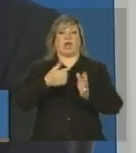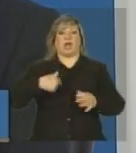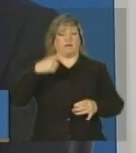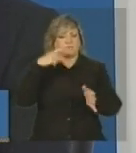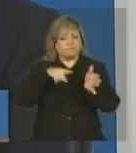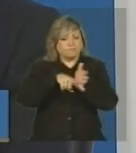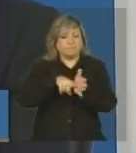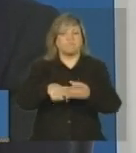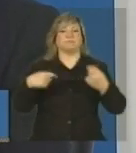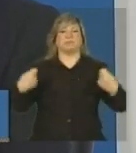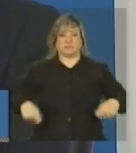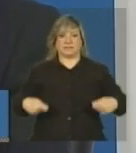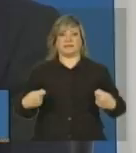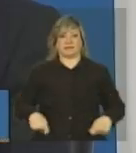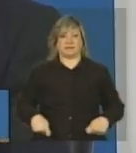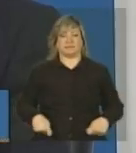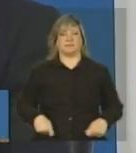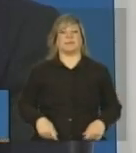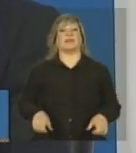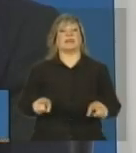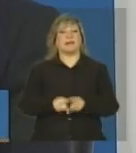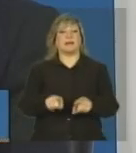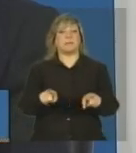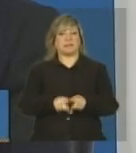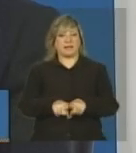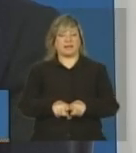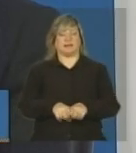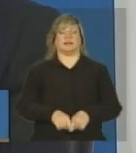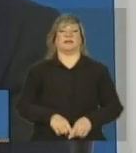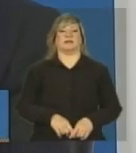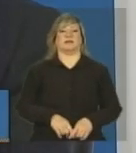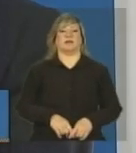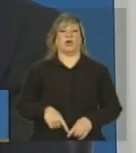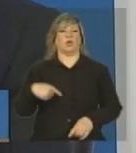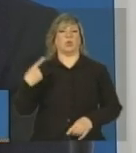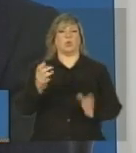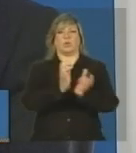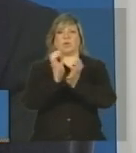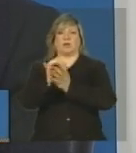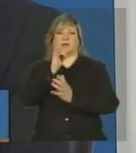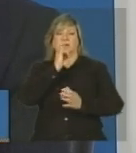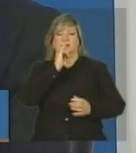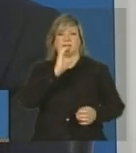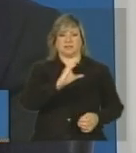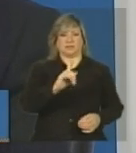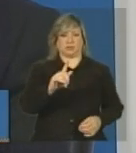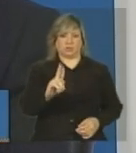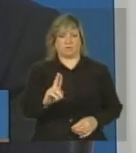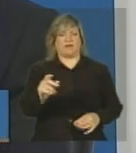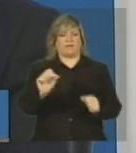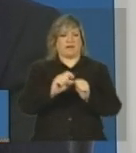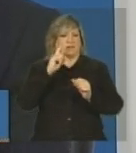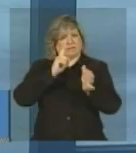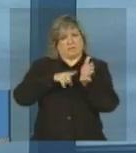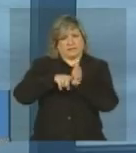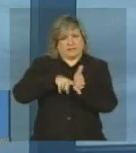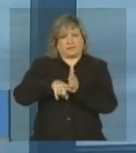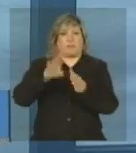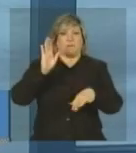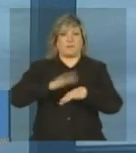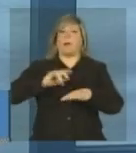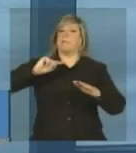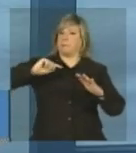fazer fiscalização. Além dos órgãos, como a CGU, que faz uma fiscalização mais ostensiva, eles